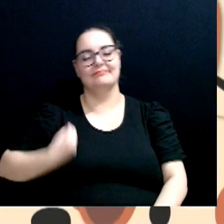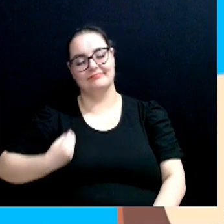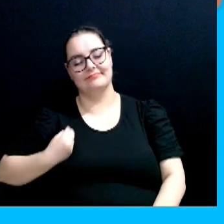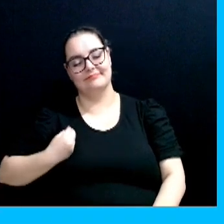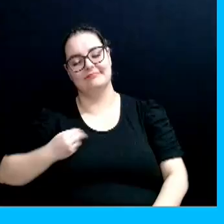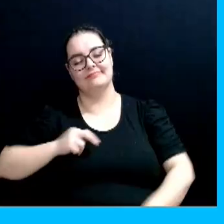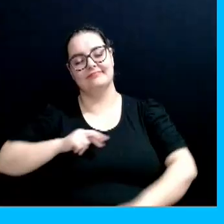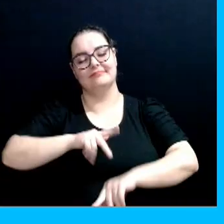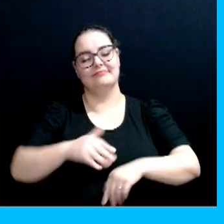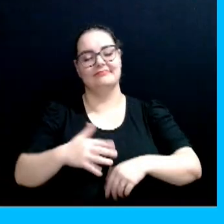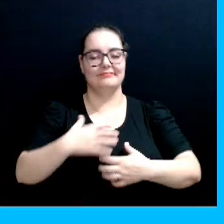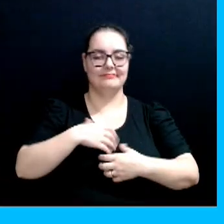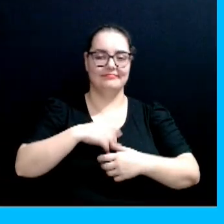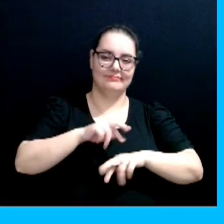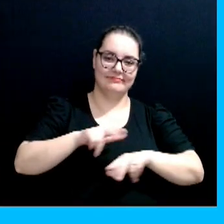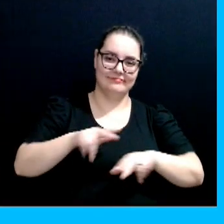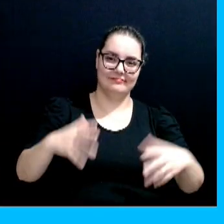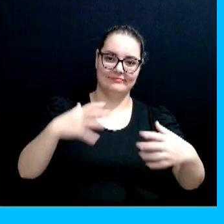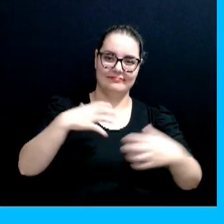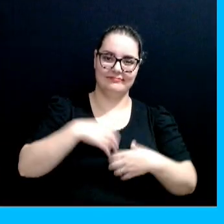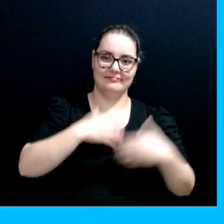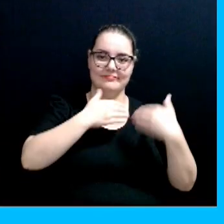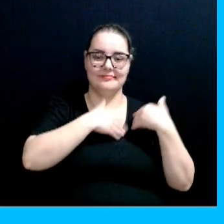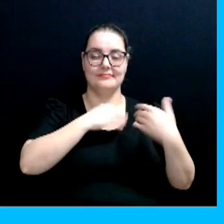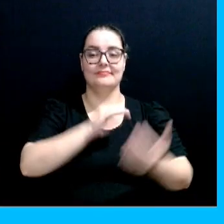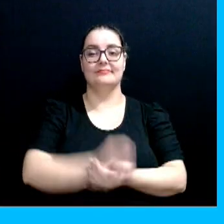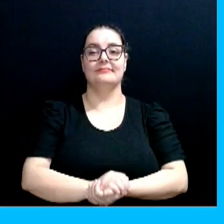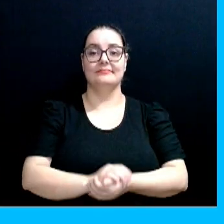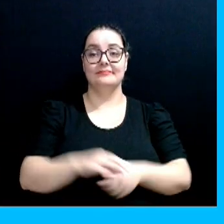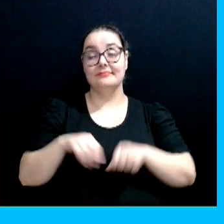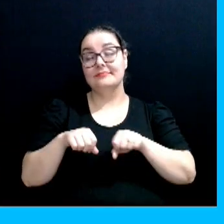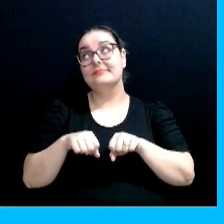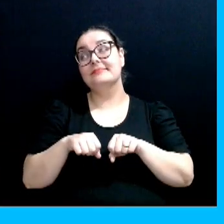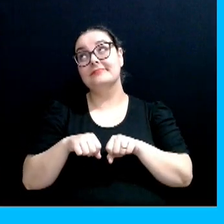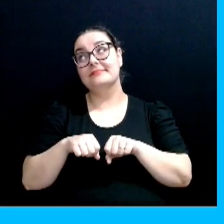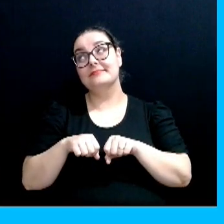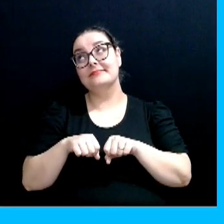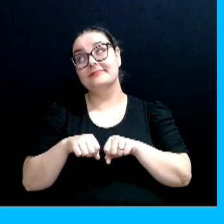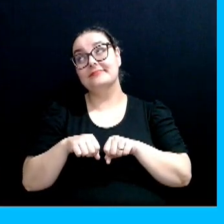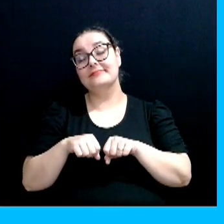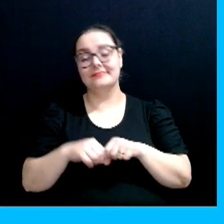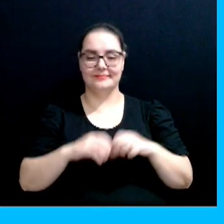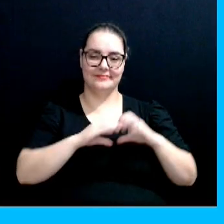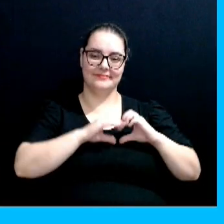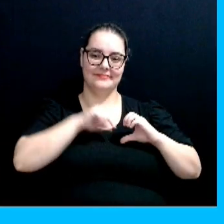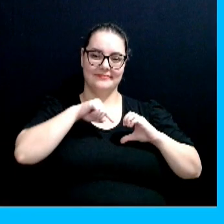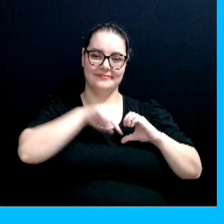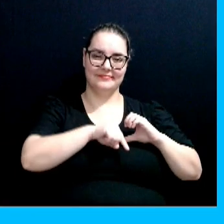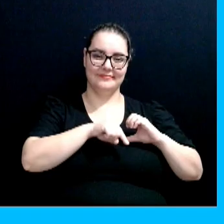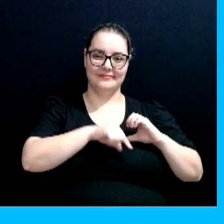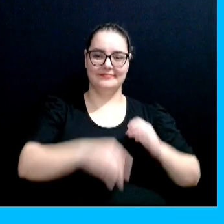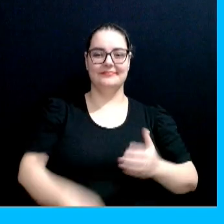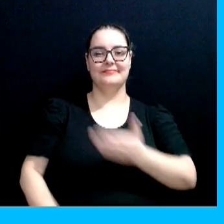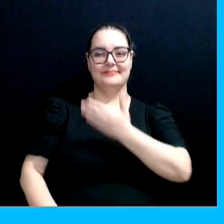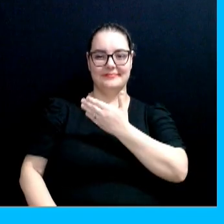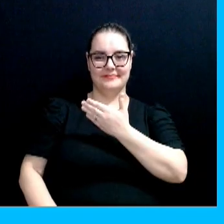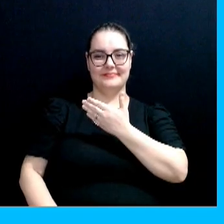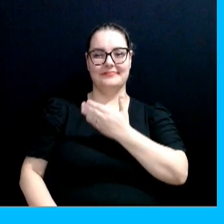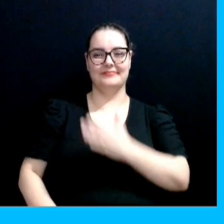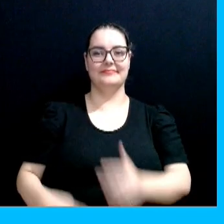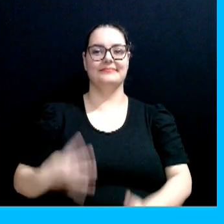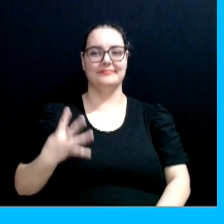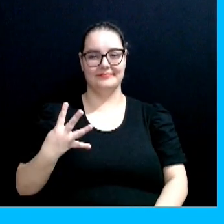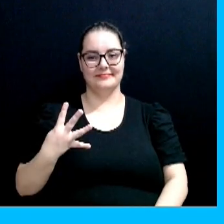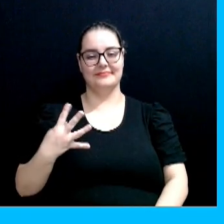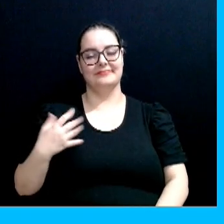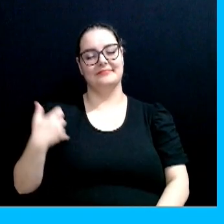afeto. Um olhar doce e um coração gigante. Lara tem aproximadamente 4 anos e carrega